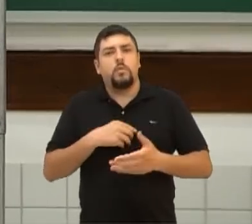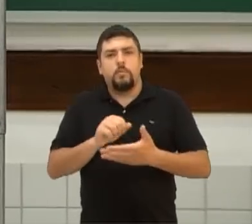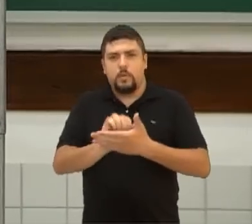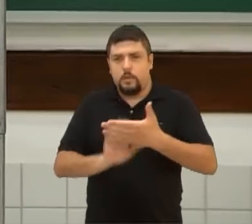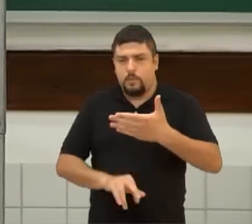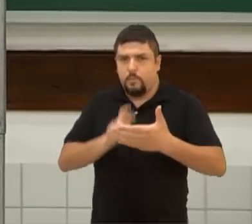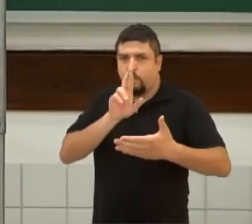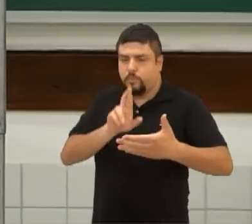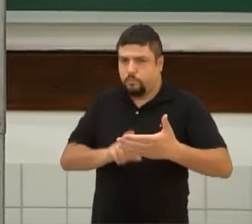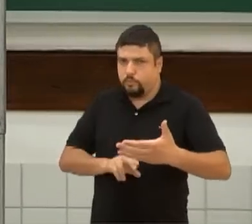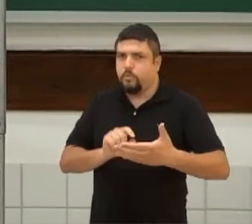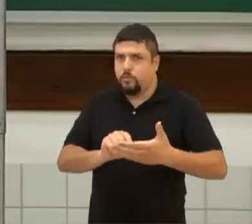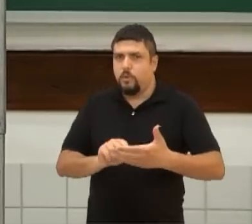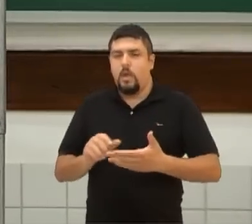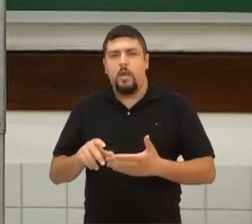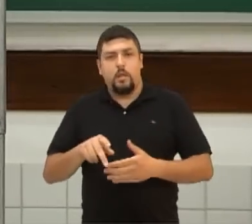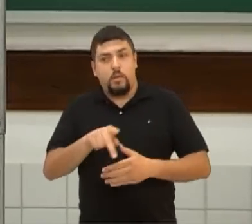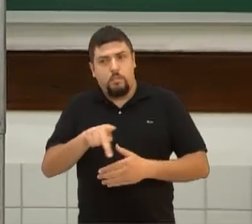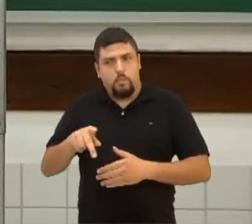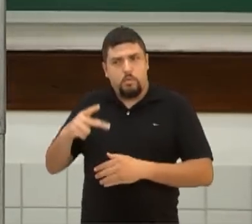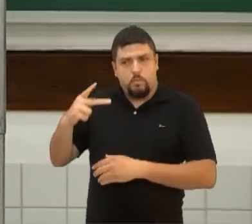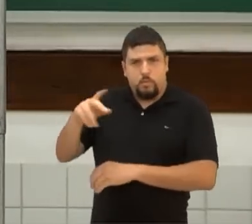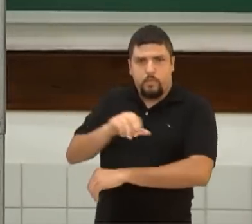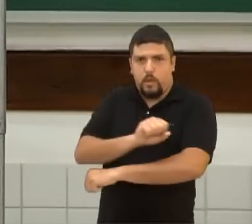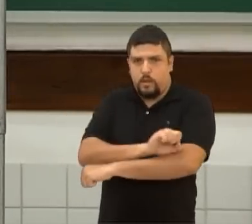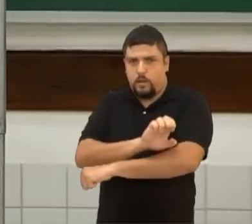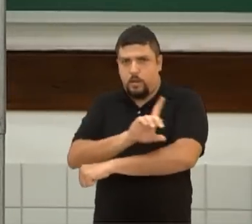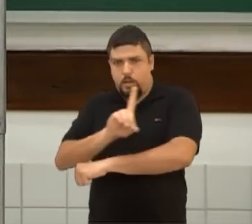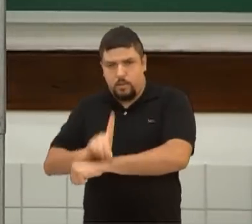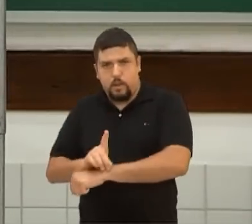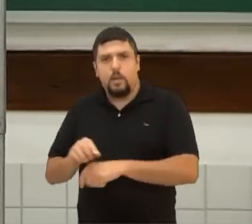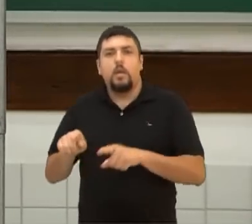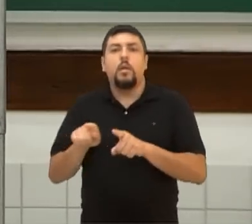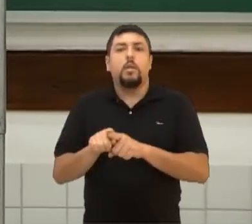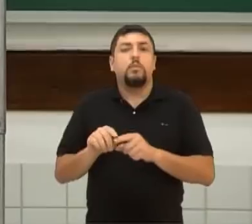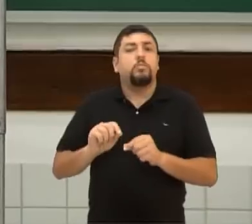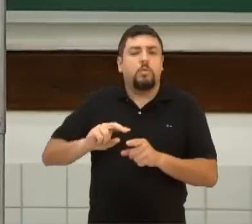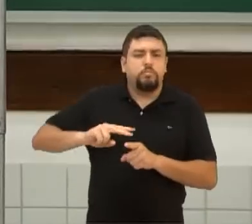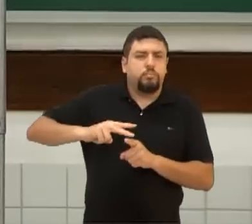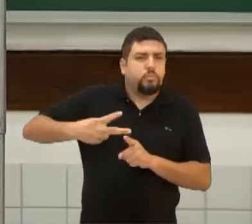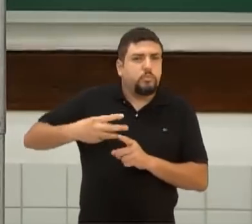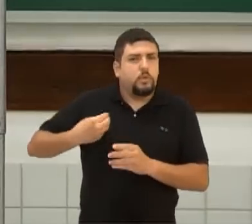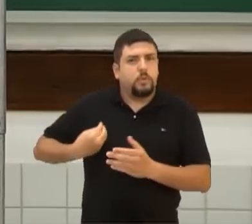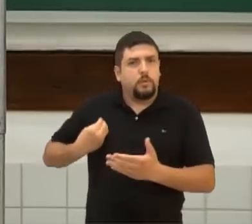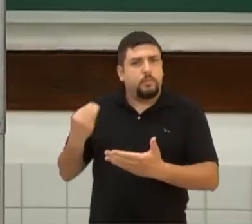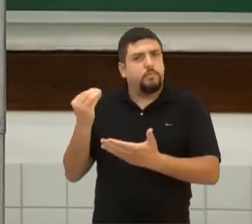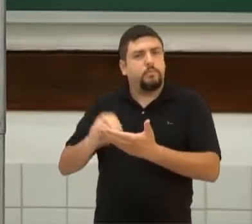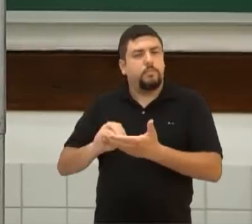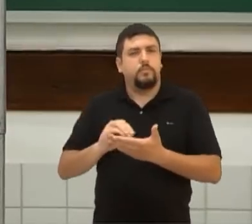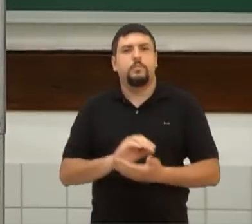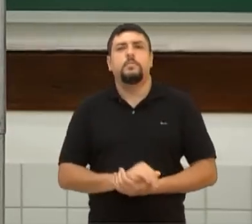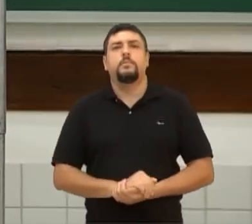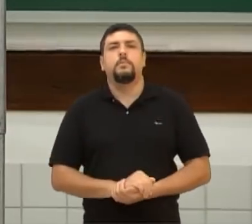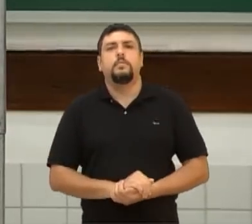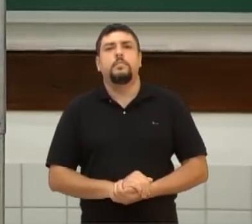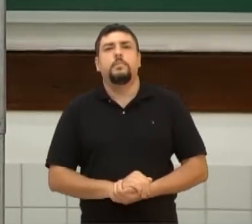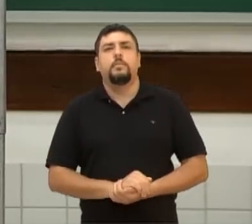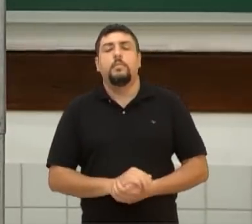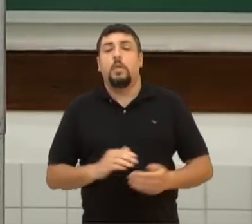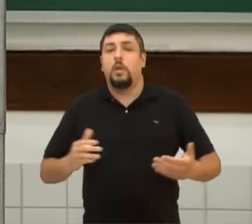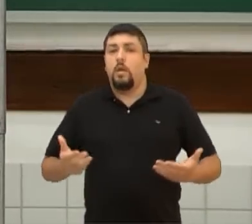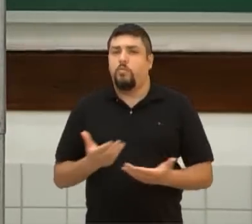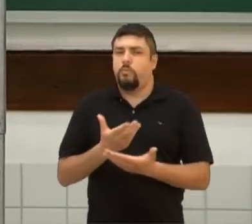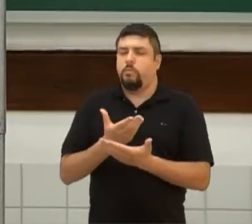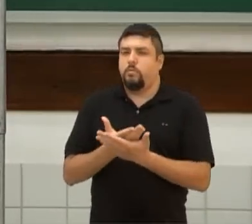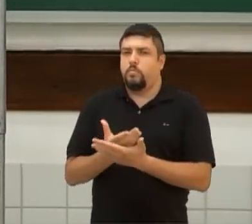lá do professor ou da CED e depois ali automaticamente já conta a sua presença. Bom, nessa